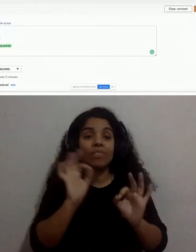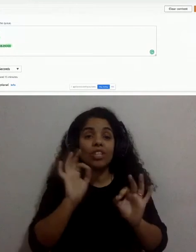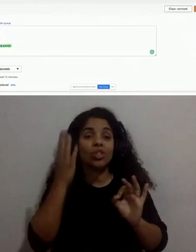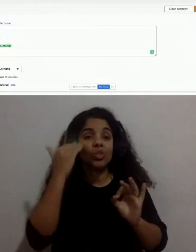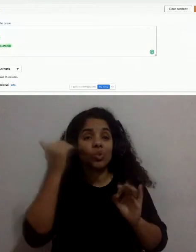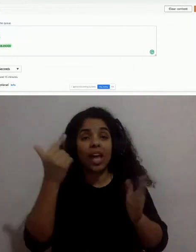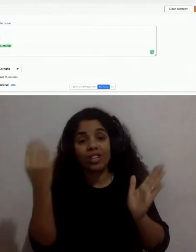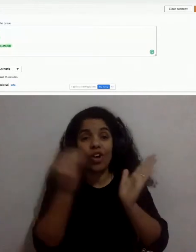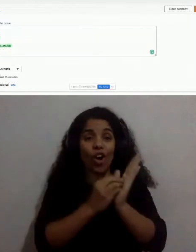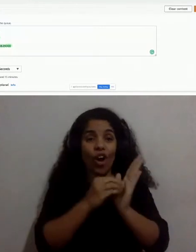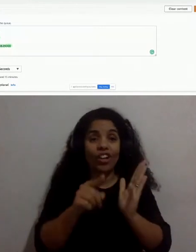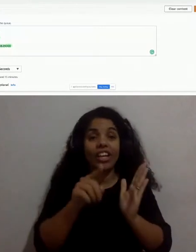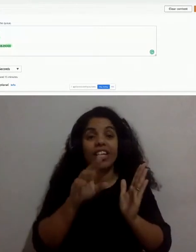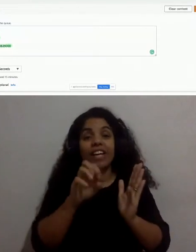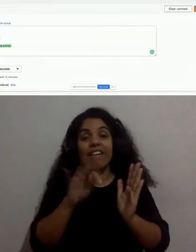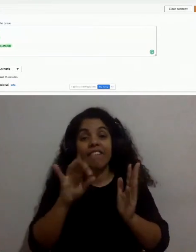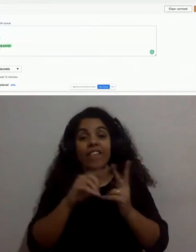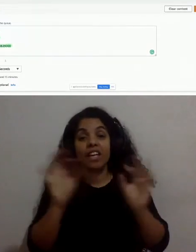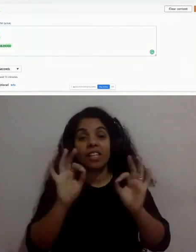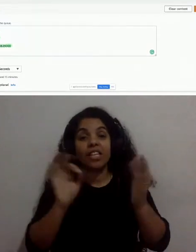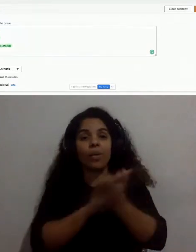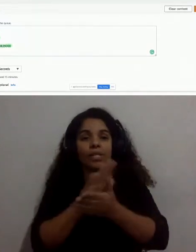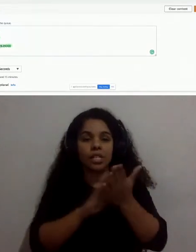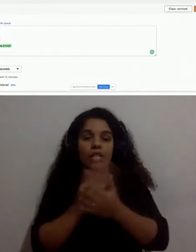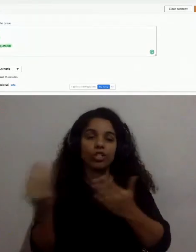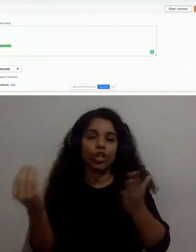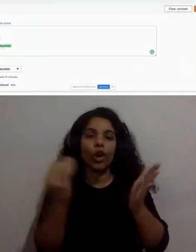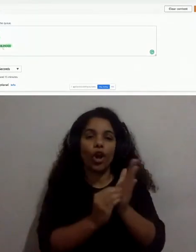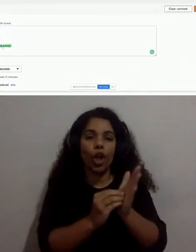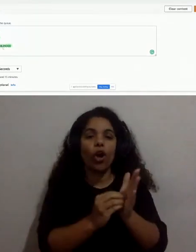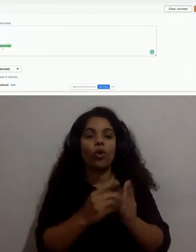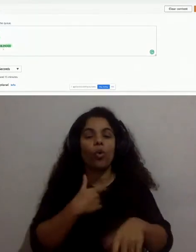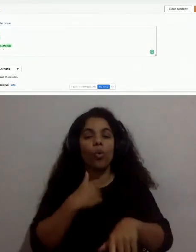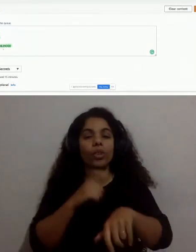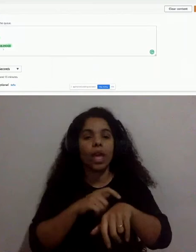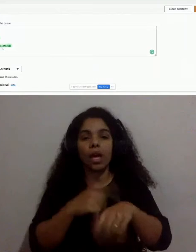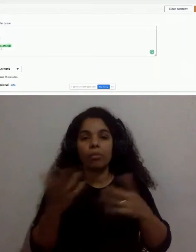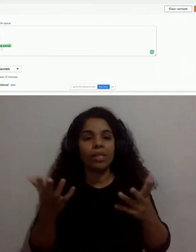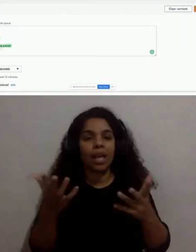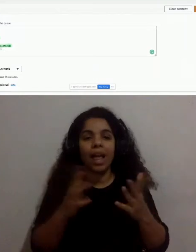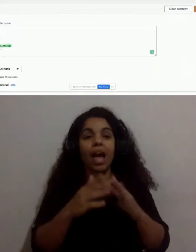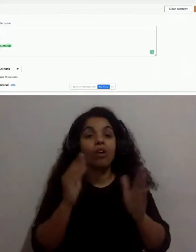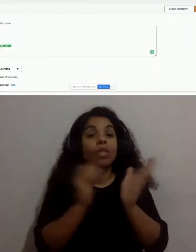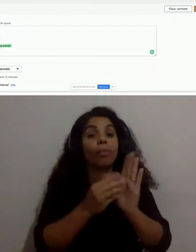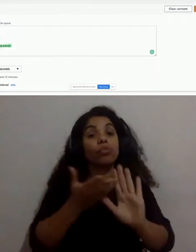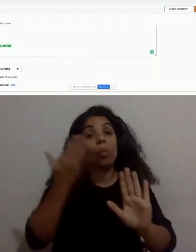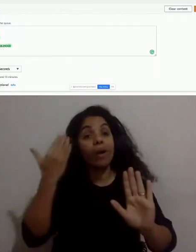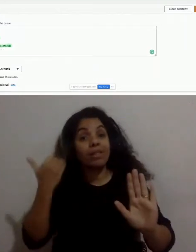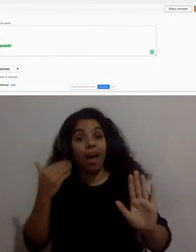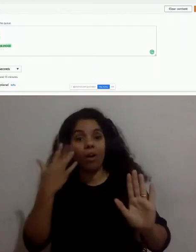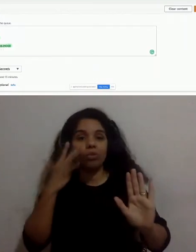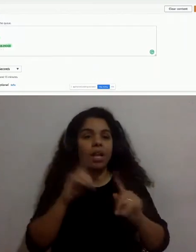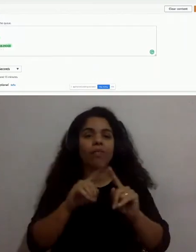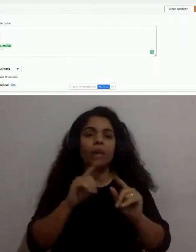Coloca um evento que não existe, coloca um tempo, sei lá, do passado, não sei. Você pode